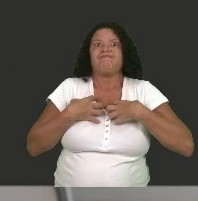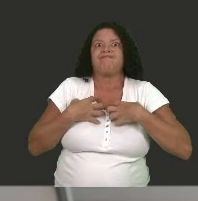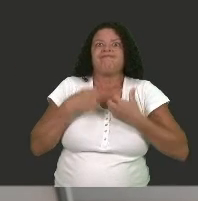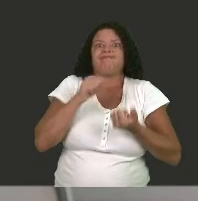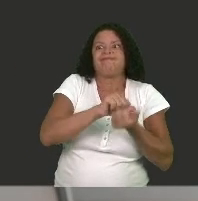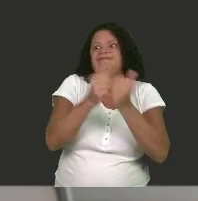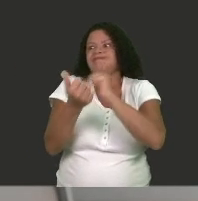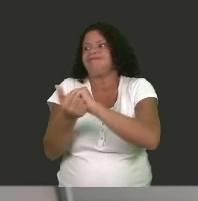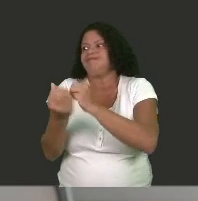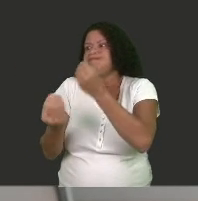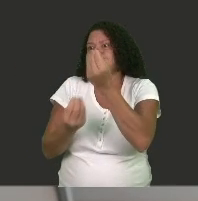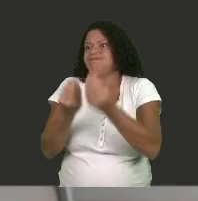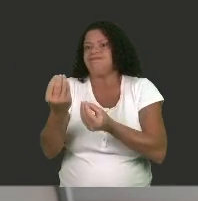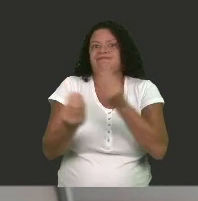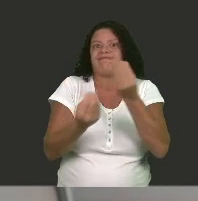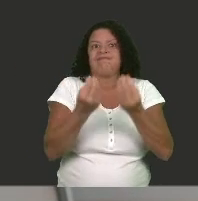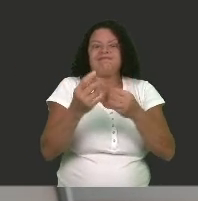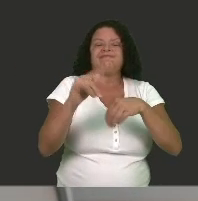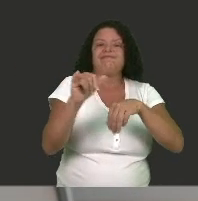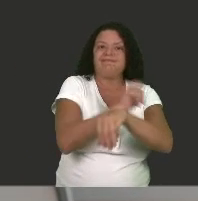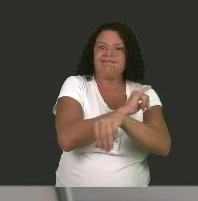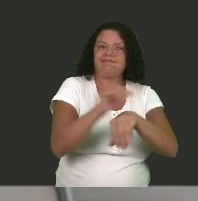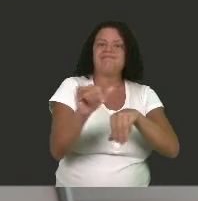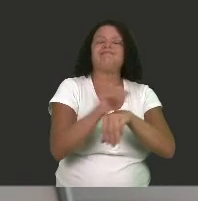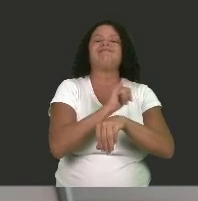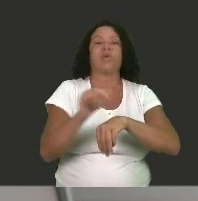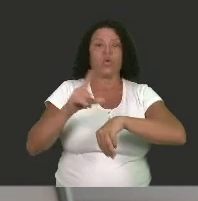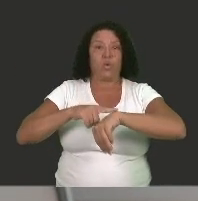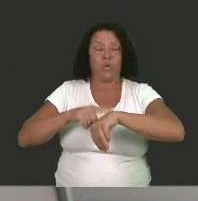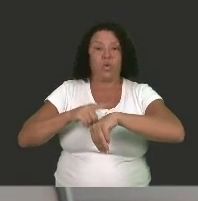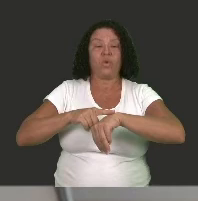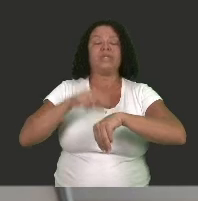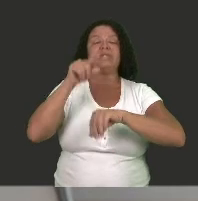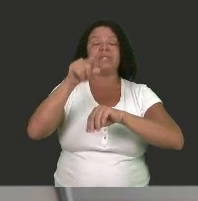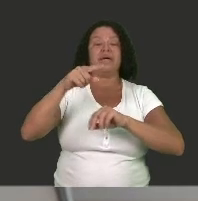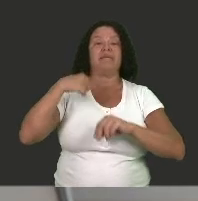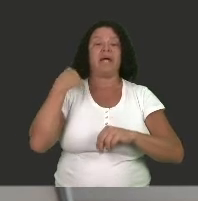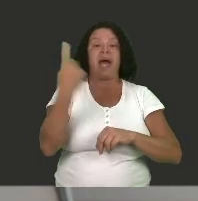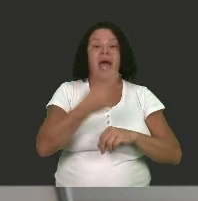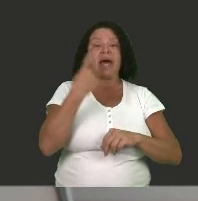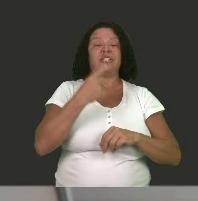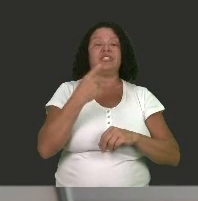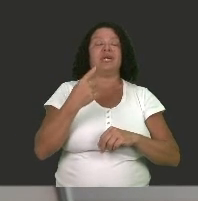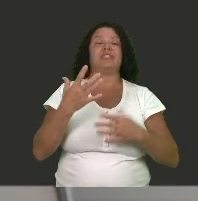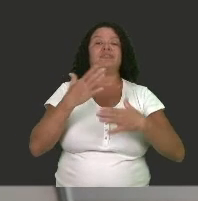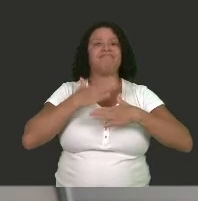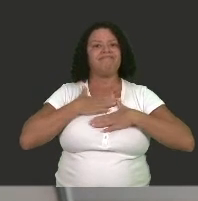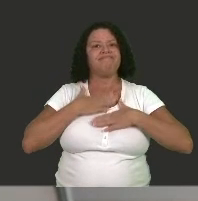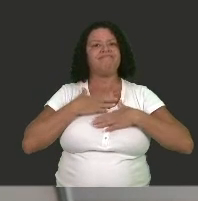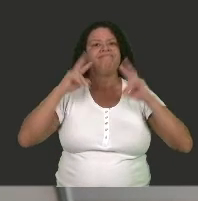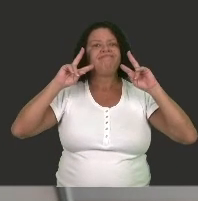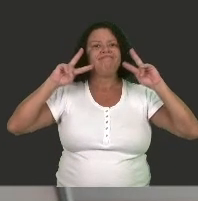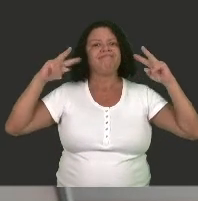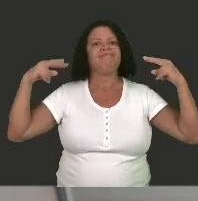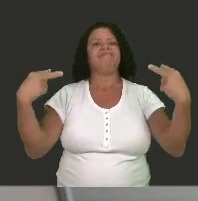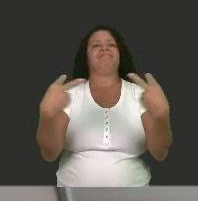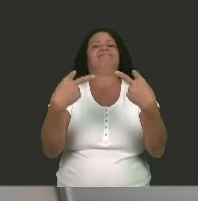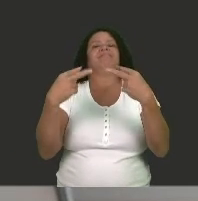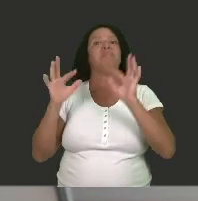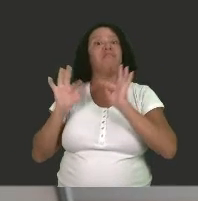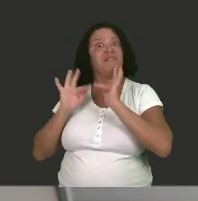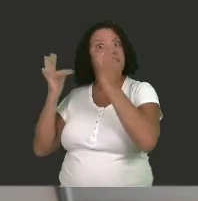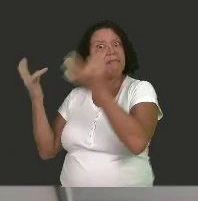adaptar a essa nova situação. Um tempo que permitiu virarmos para si próprios, né? Virarmos para a nossa